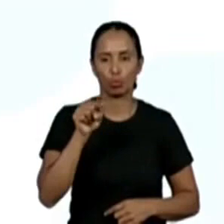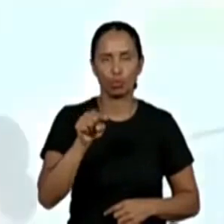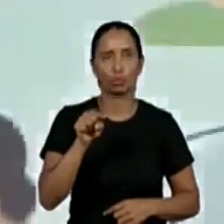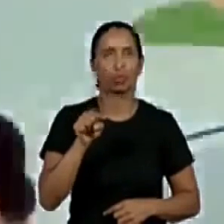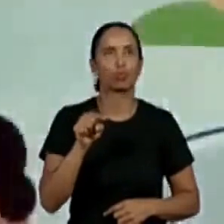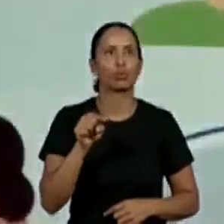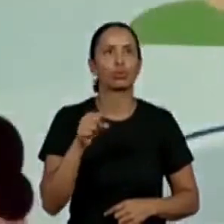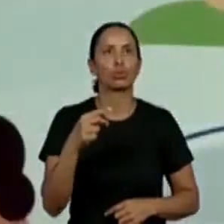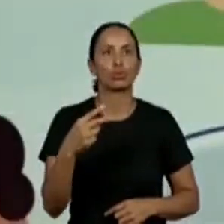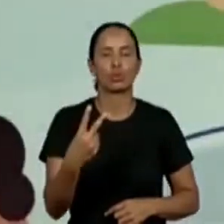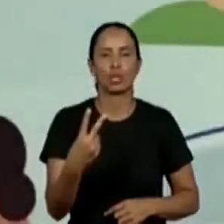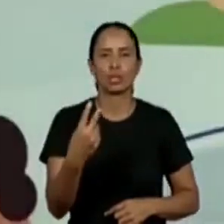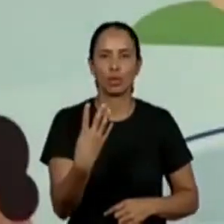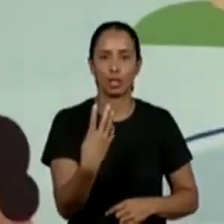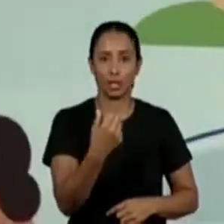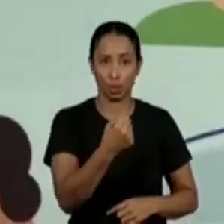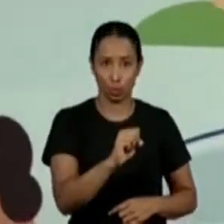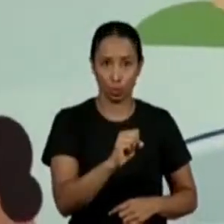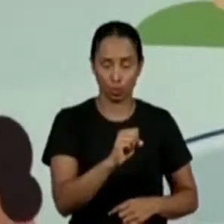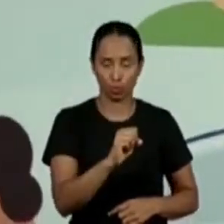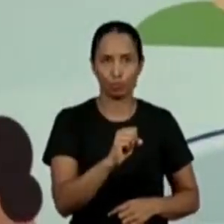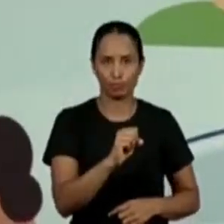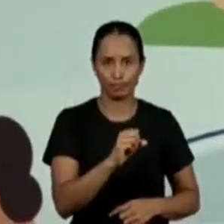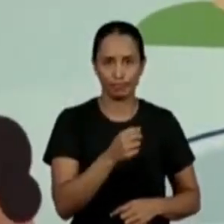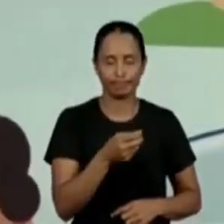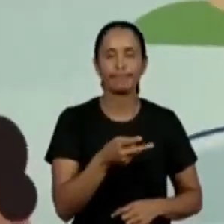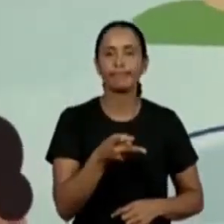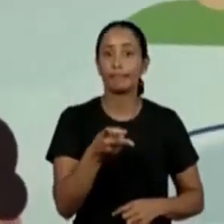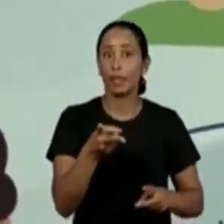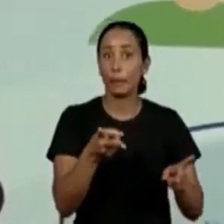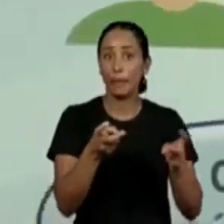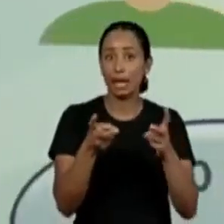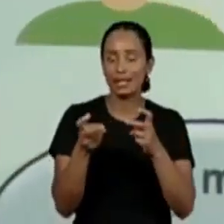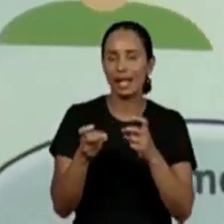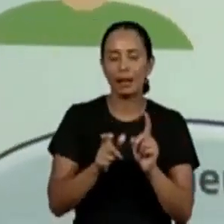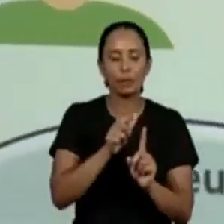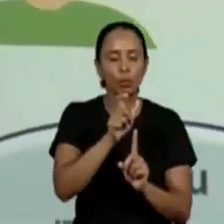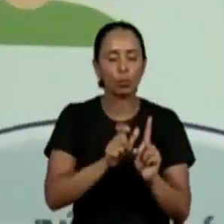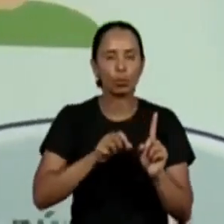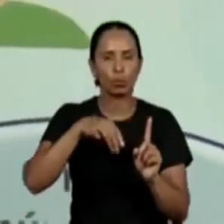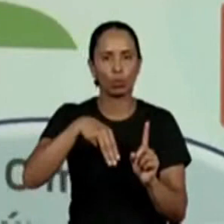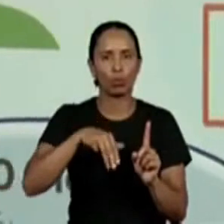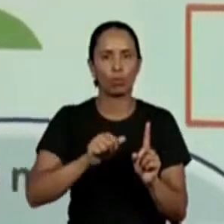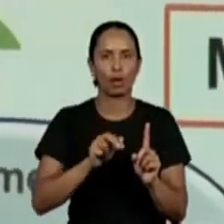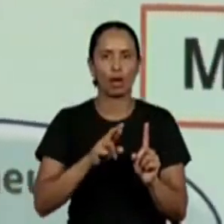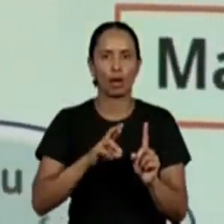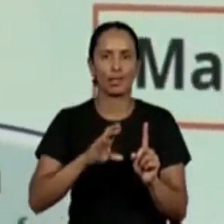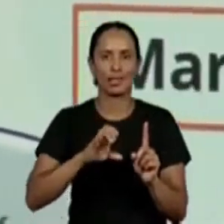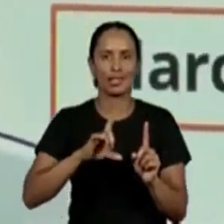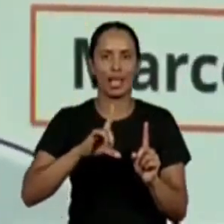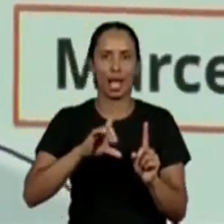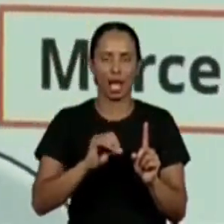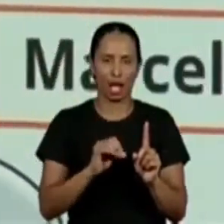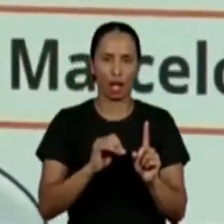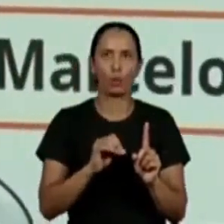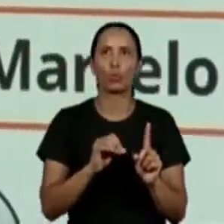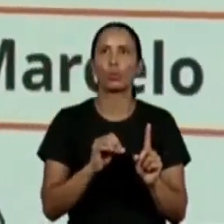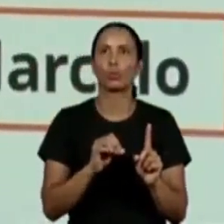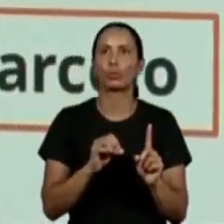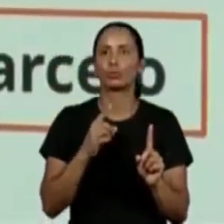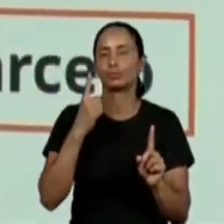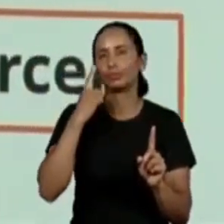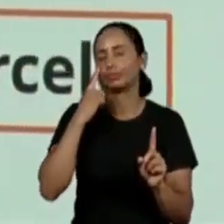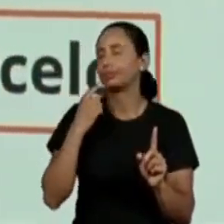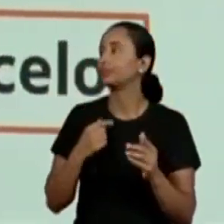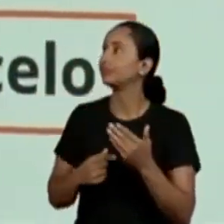61.248. O Marcelo, né, se vocês observarem aí, o Marcelo, ele montou um número, né, o número aí do